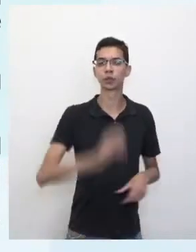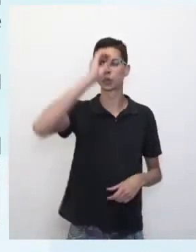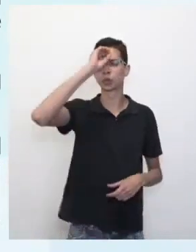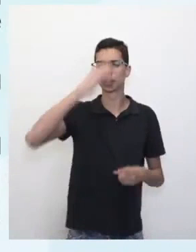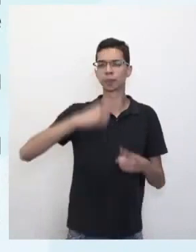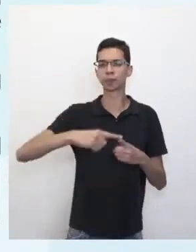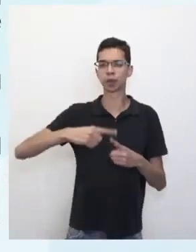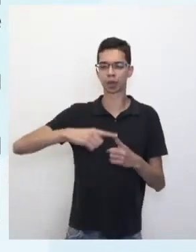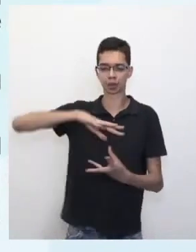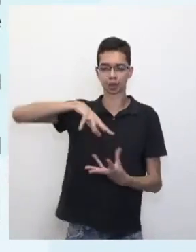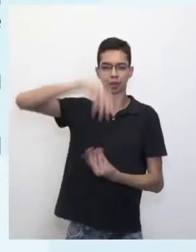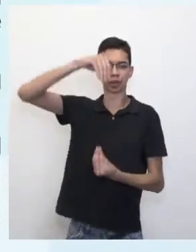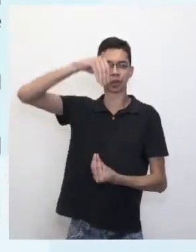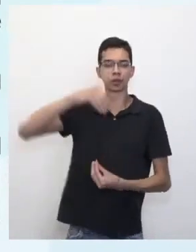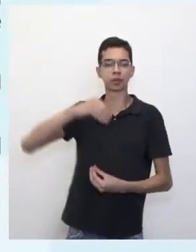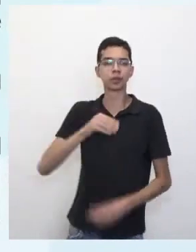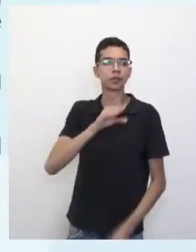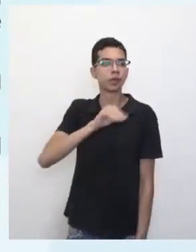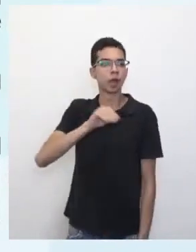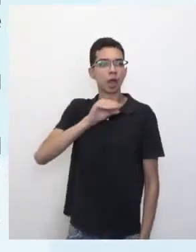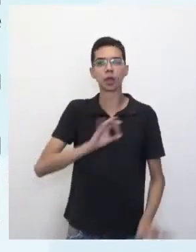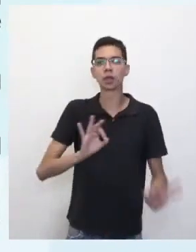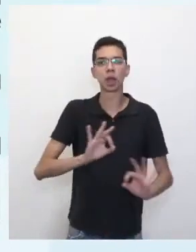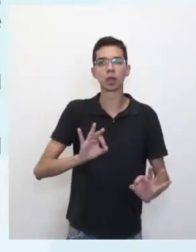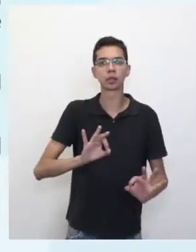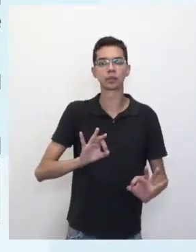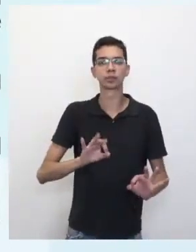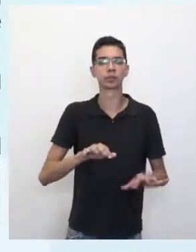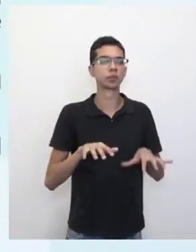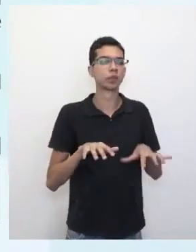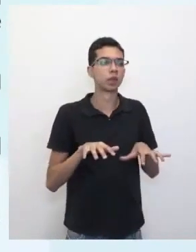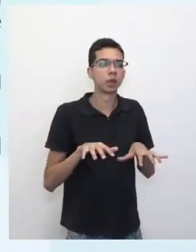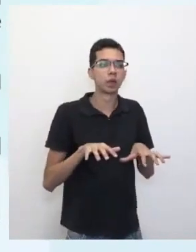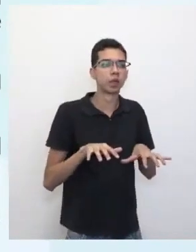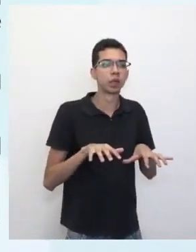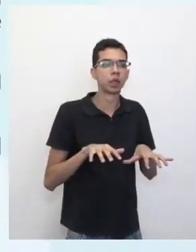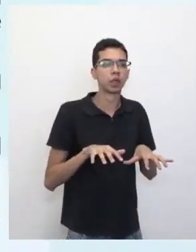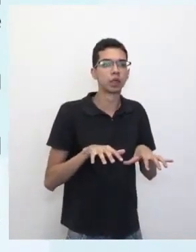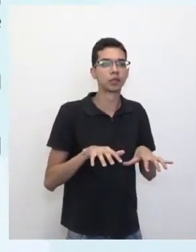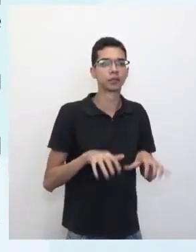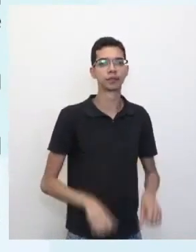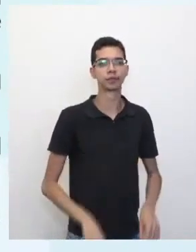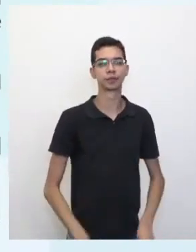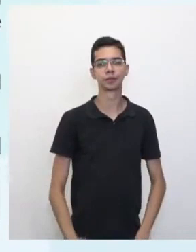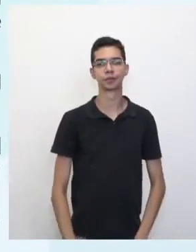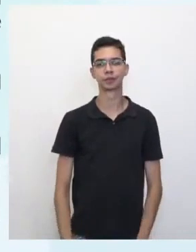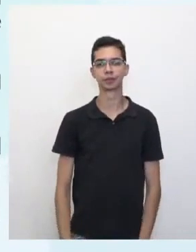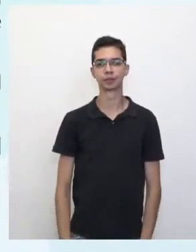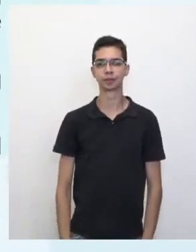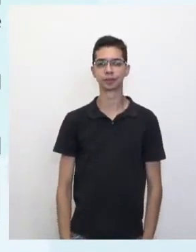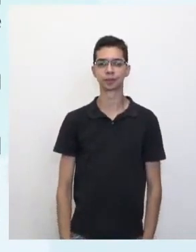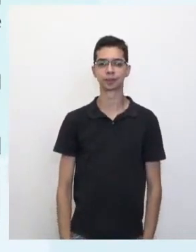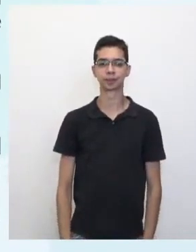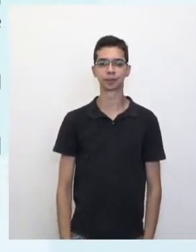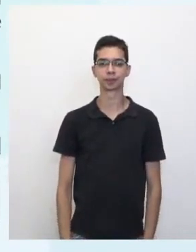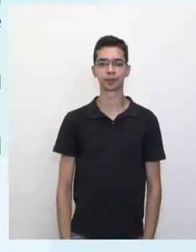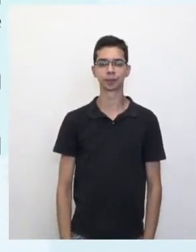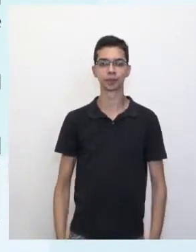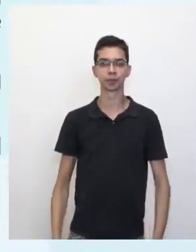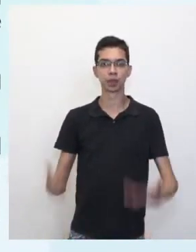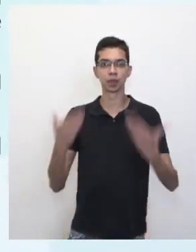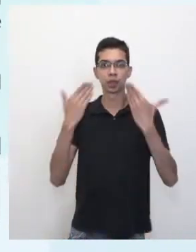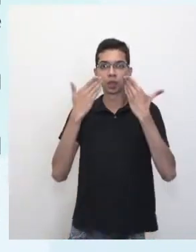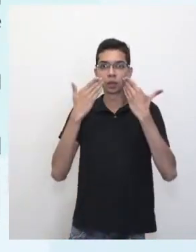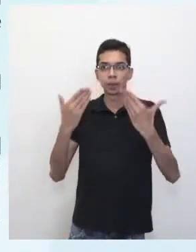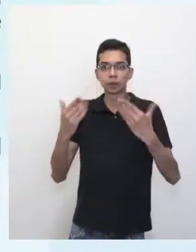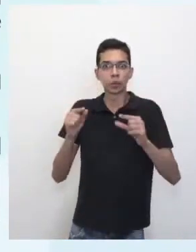fantasma, não falava nem se movia. I am in the presence of the ghost of the Christmas yet to come, Eu estou na presença do fantasma do Natal do